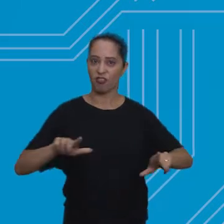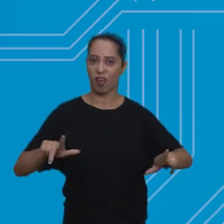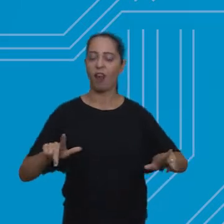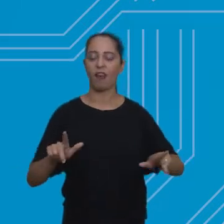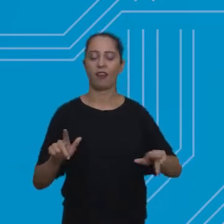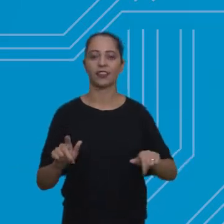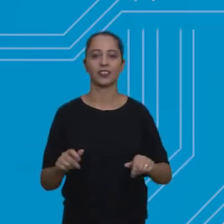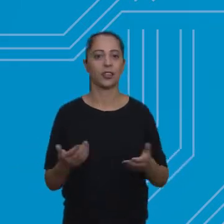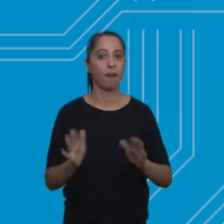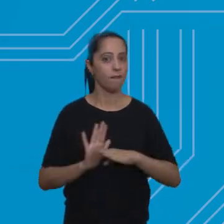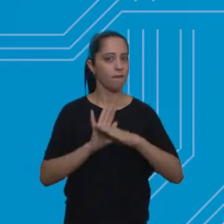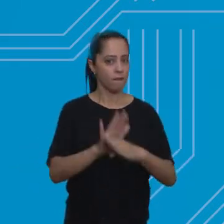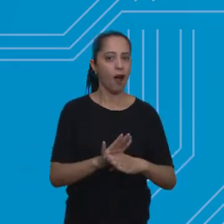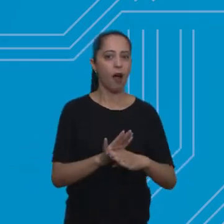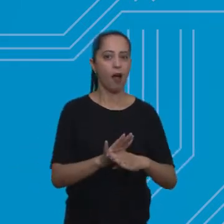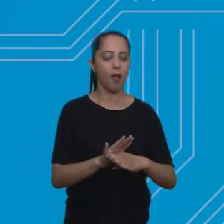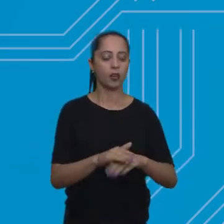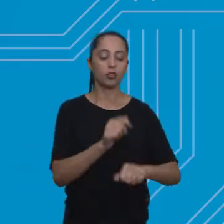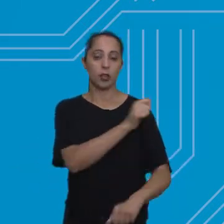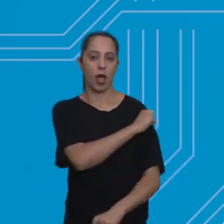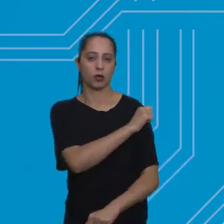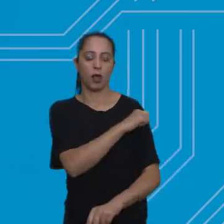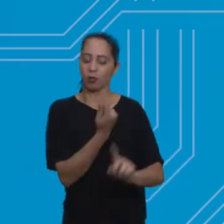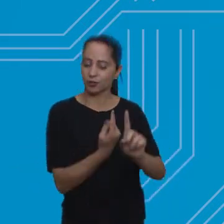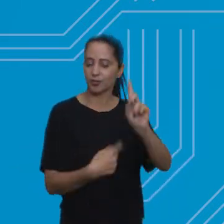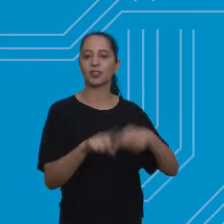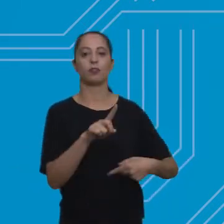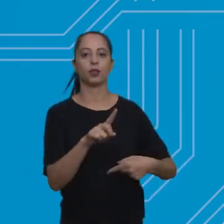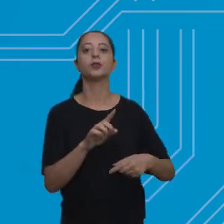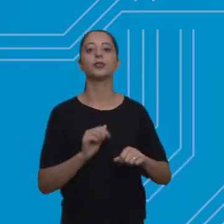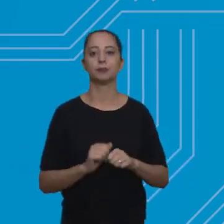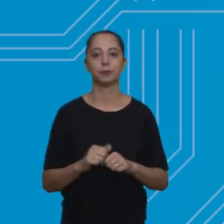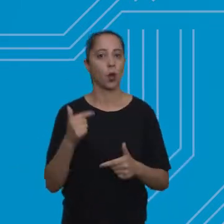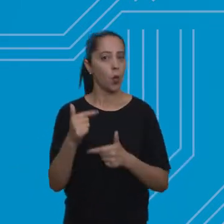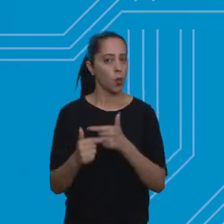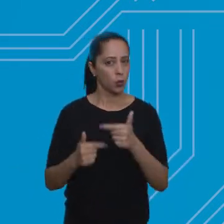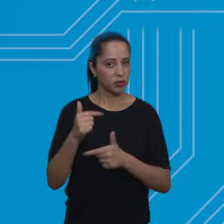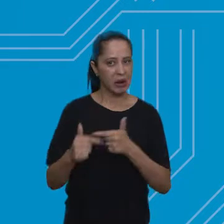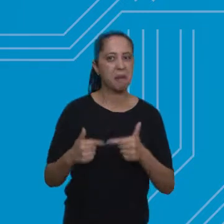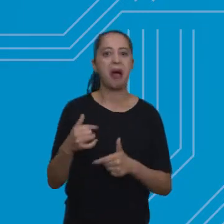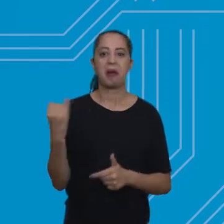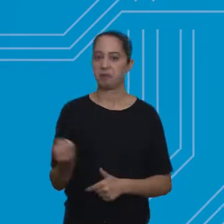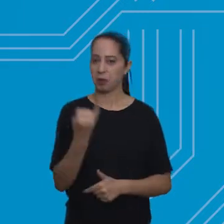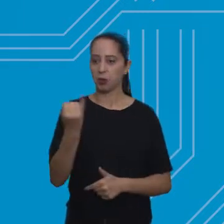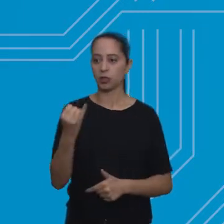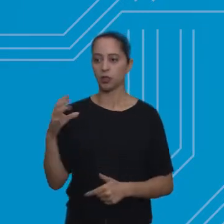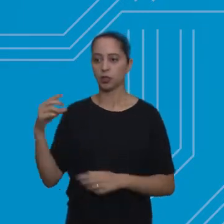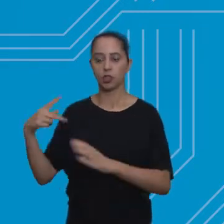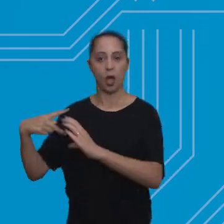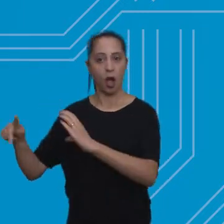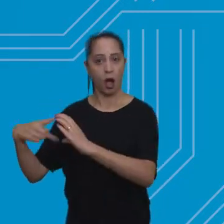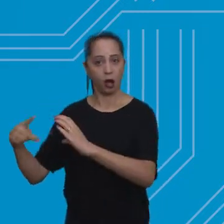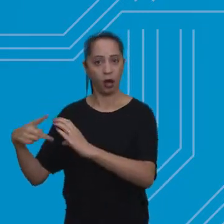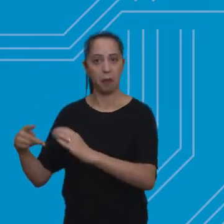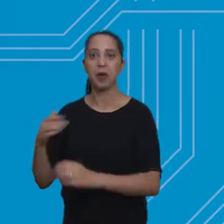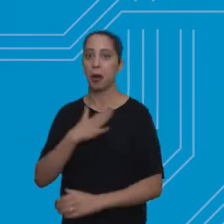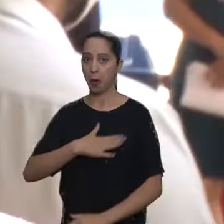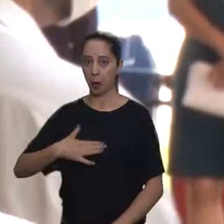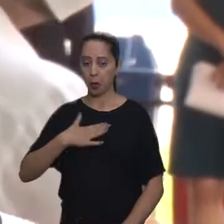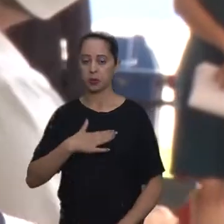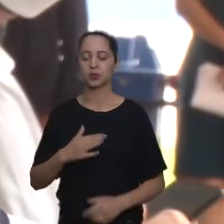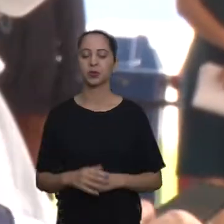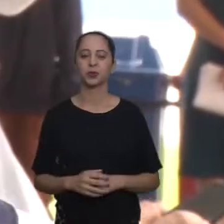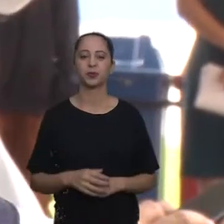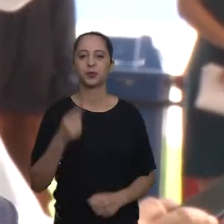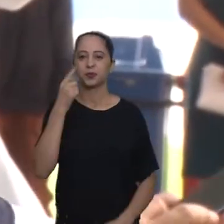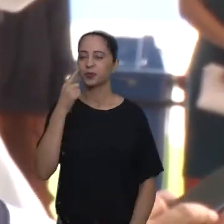salas e muita tecnologia que vão ajudar na formação dos estudantes, um trabalho educativo que tem o reconhecimento da Câmara.